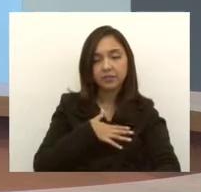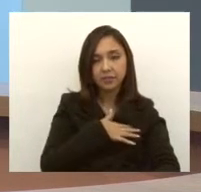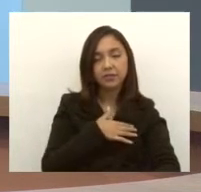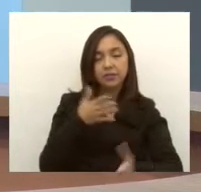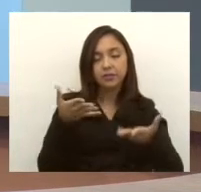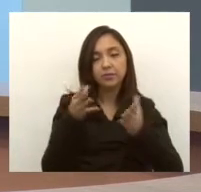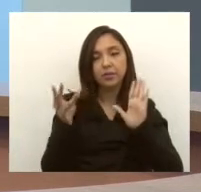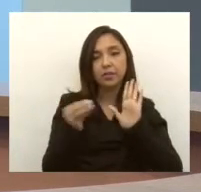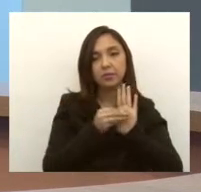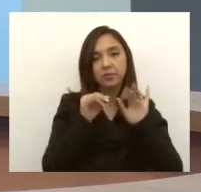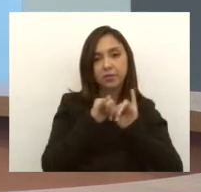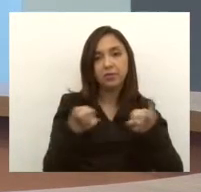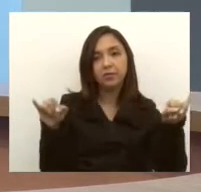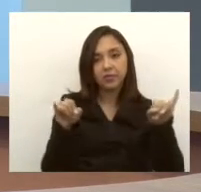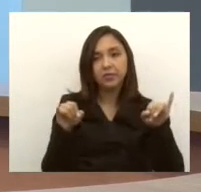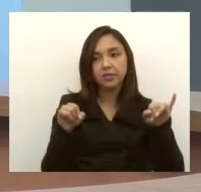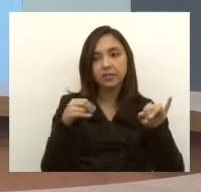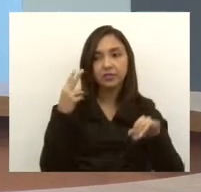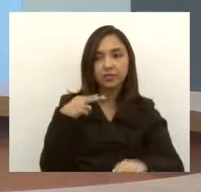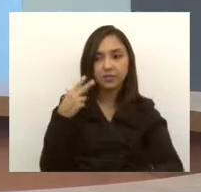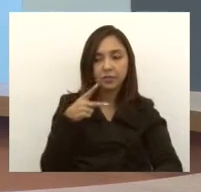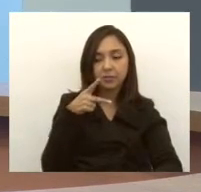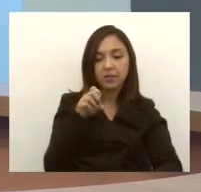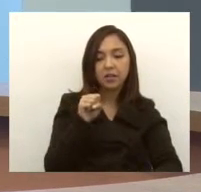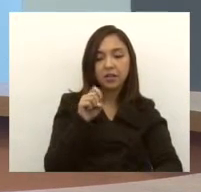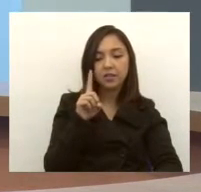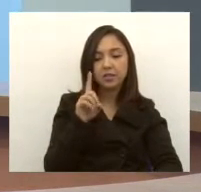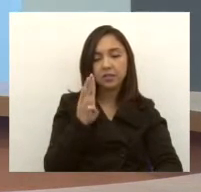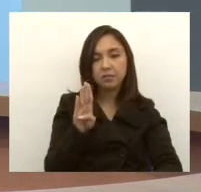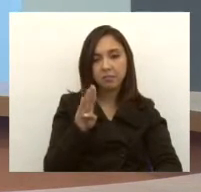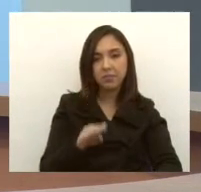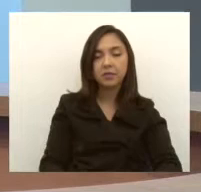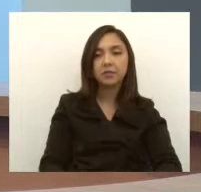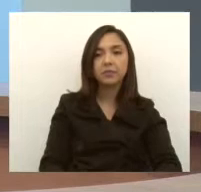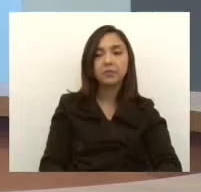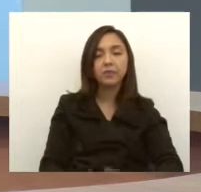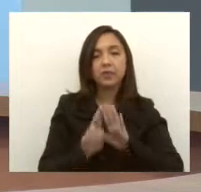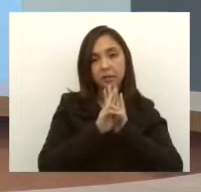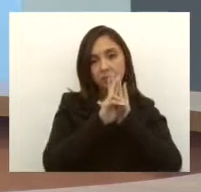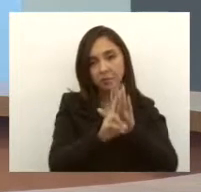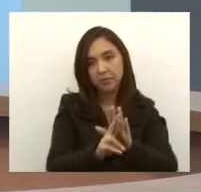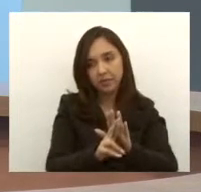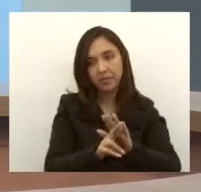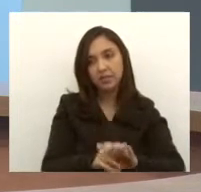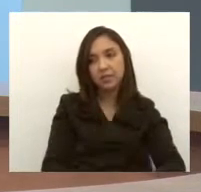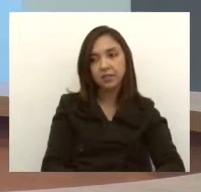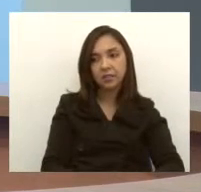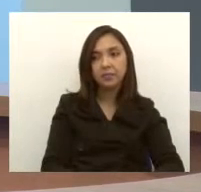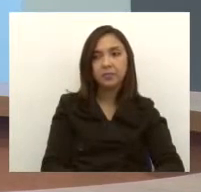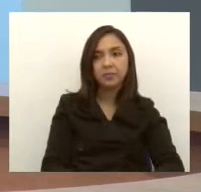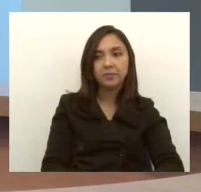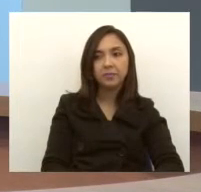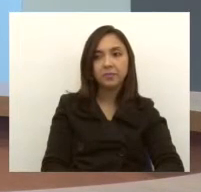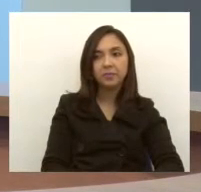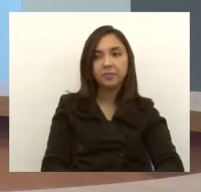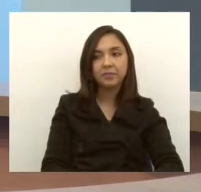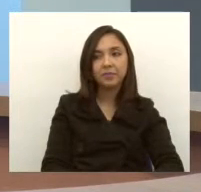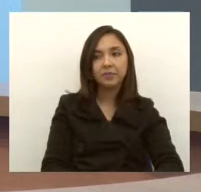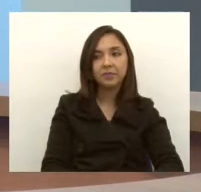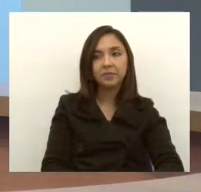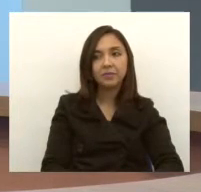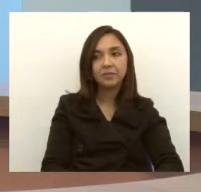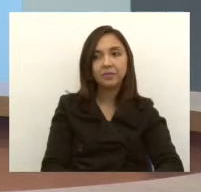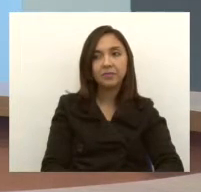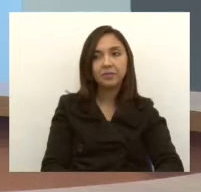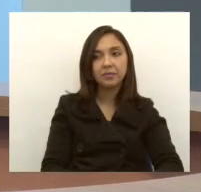aqui o meu recado para Vossa Excelência, vereador do PSDB, partido que representa, e eu deveria representar a social-democracia no